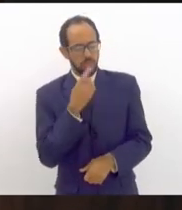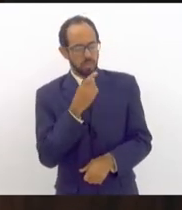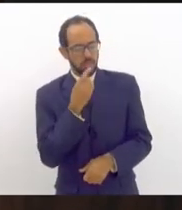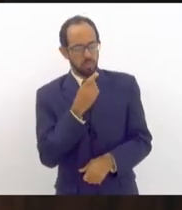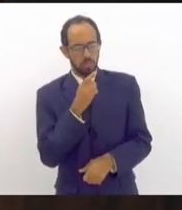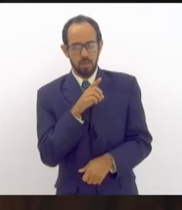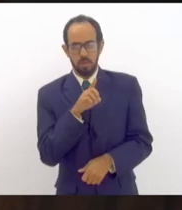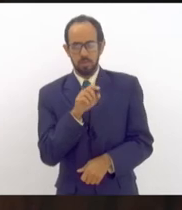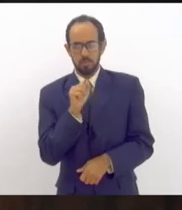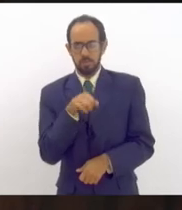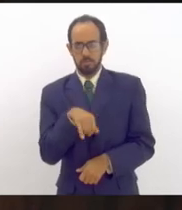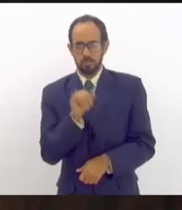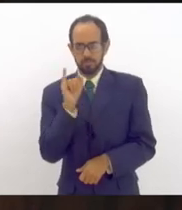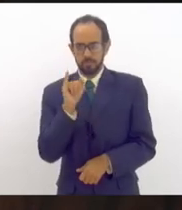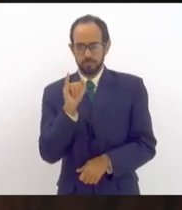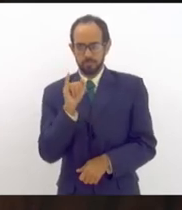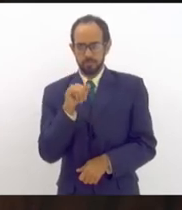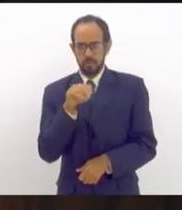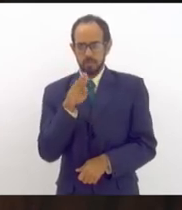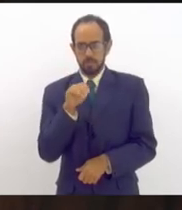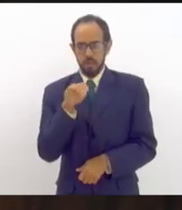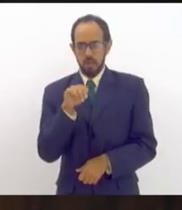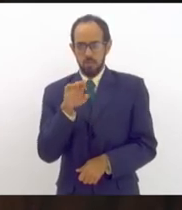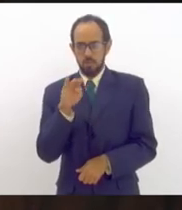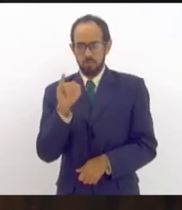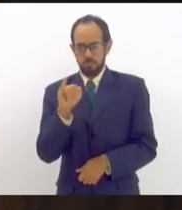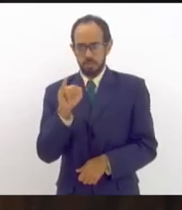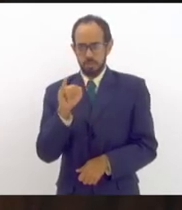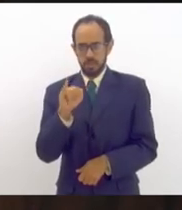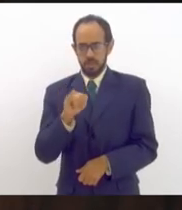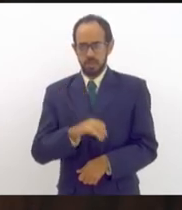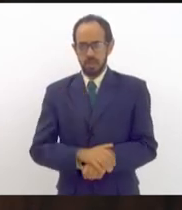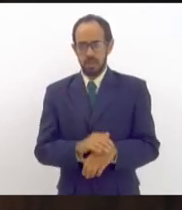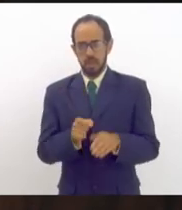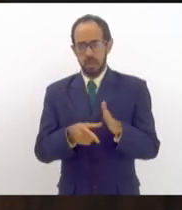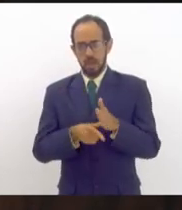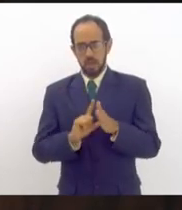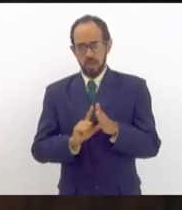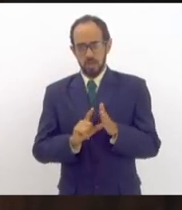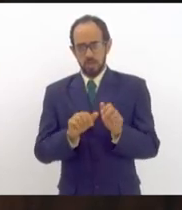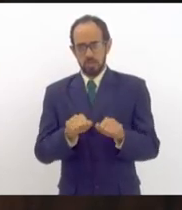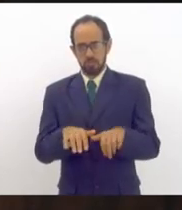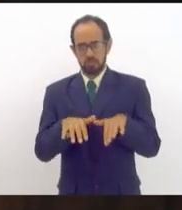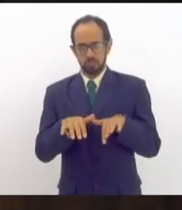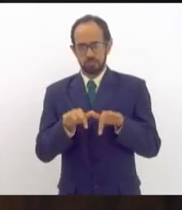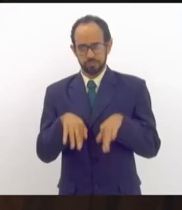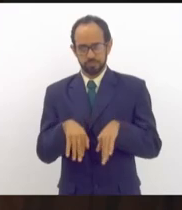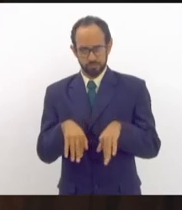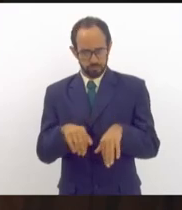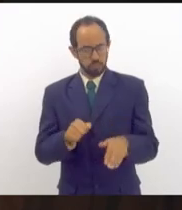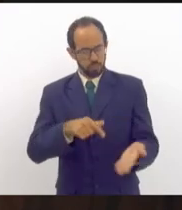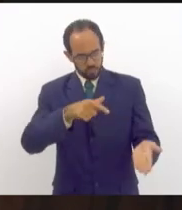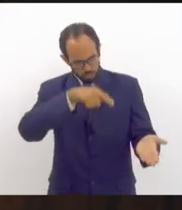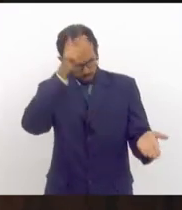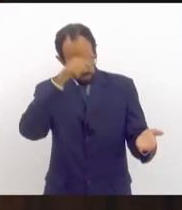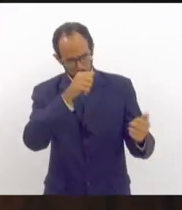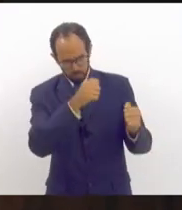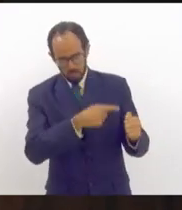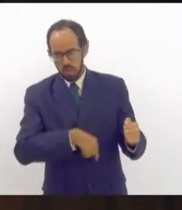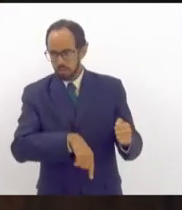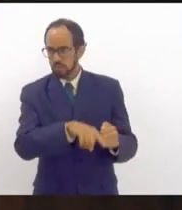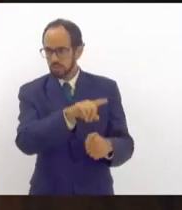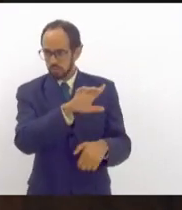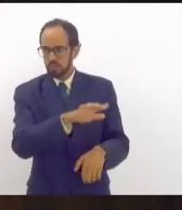deputada nanibal sobre as antes de passar para o expediente final o deputado Luís Paulo já pode até tomar posição Deputado que já vou